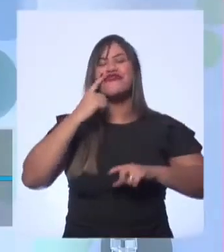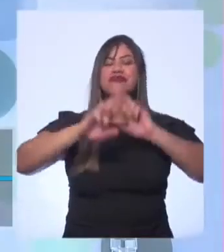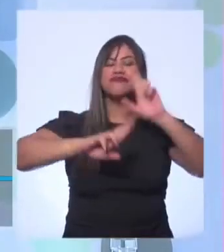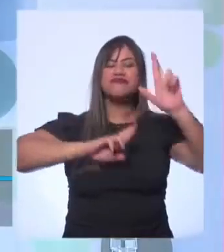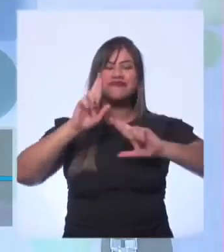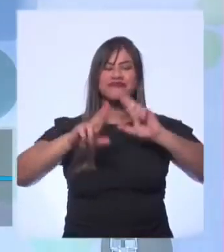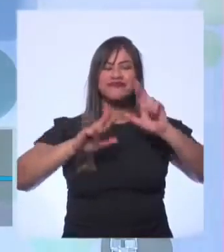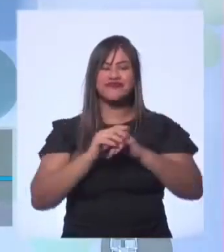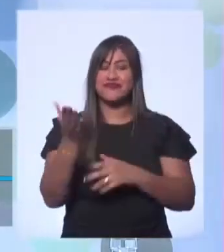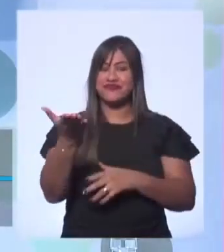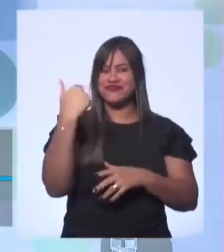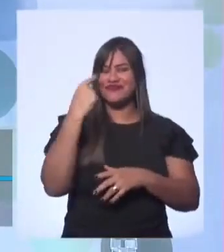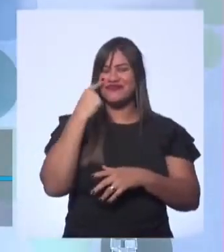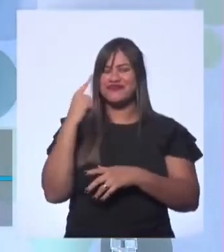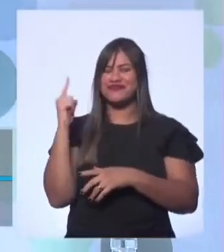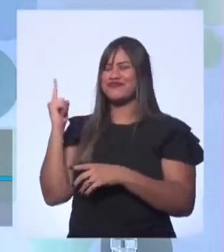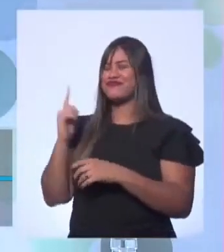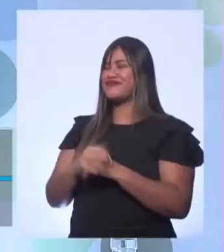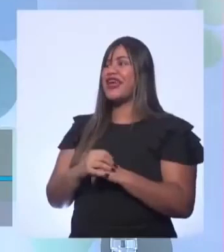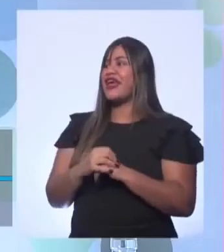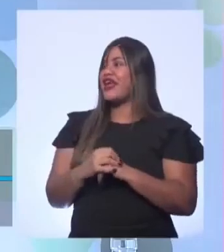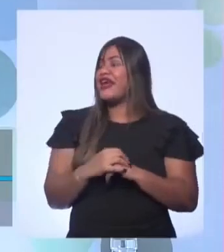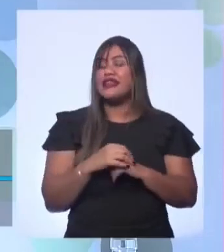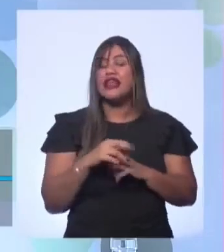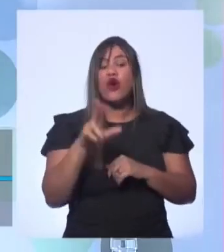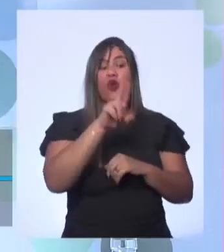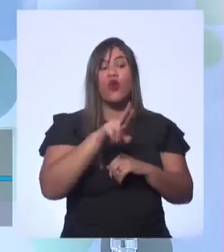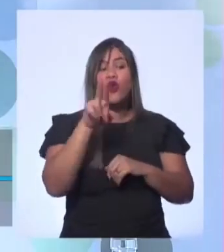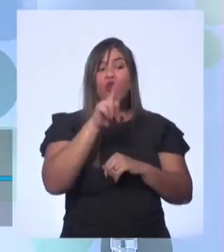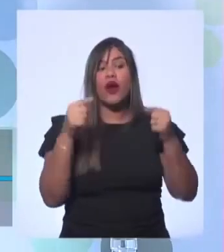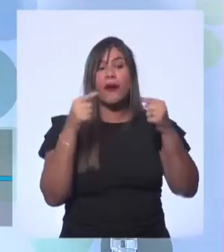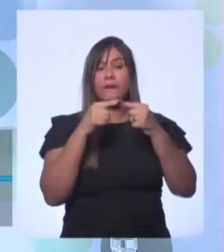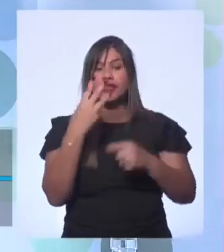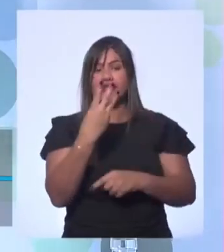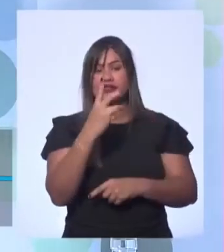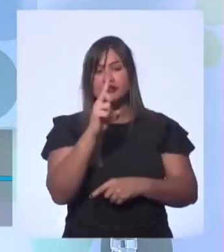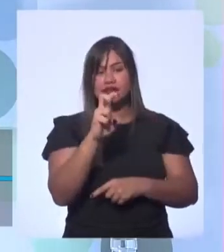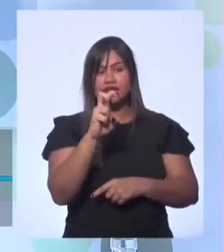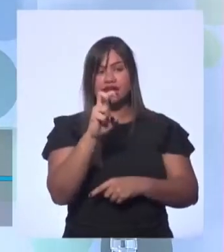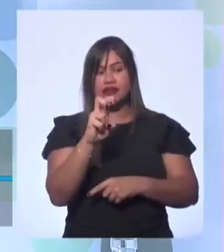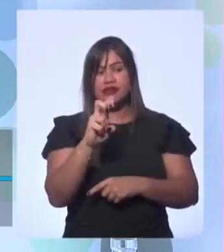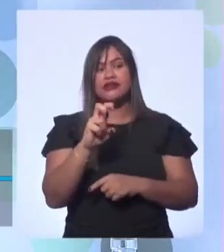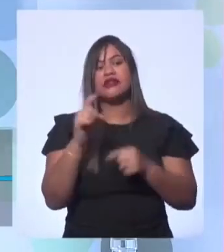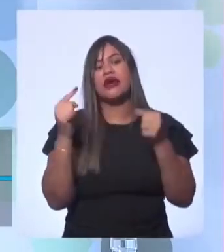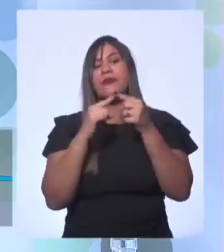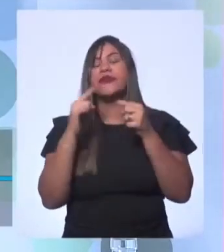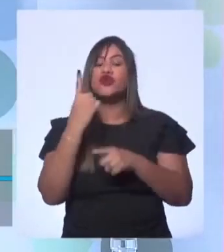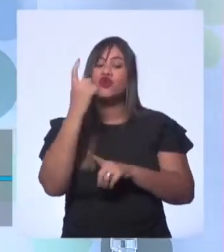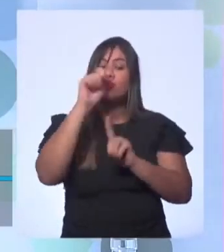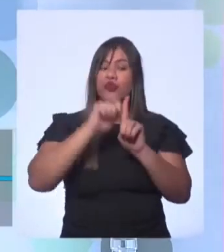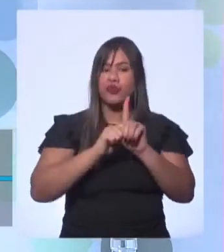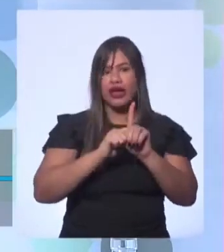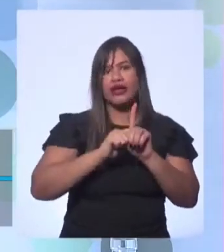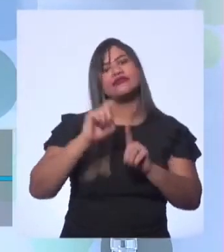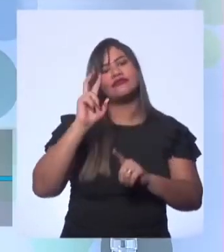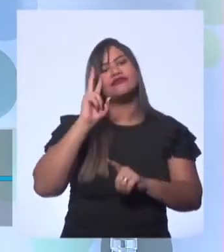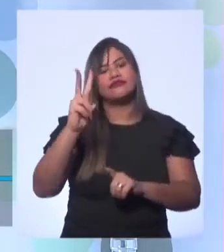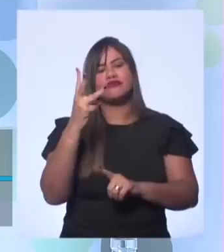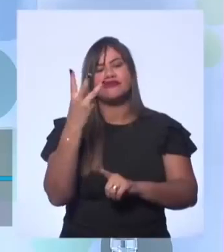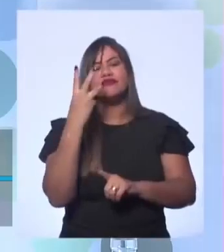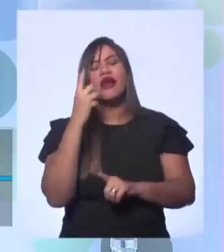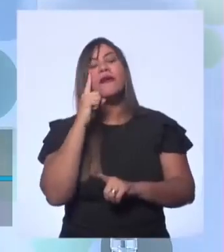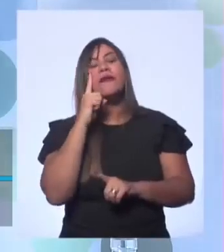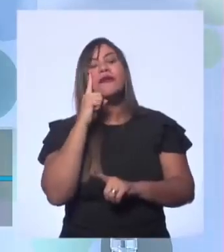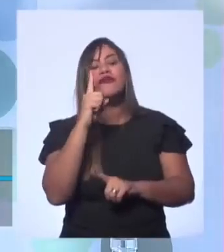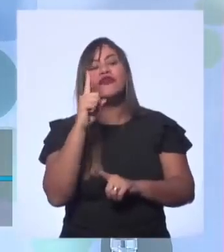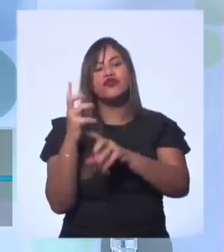aqui comigo. A gente tem lá então um consumo de 315 kWh, isso né, durante um mês inteiro, que tem aí 30 dias. Se a